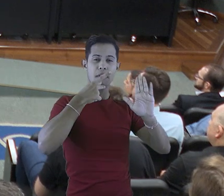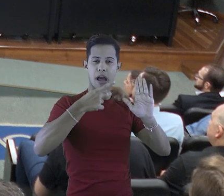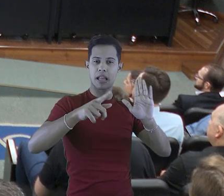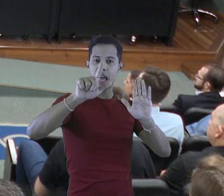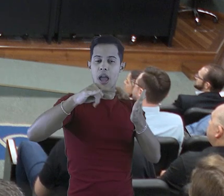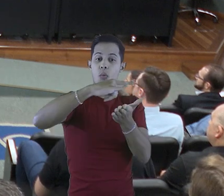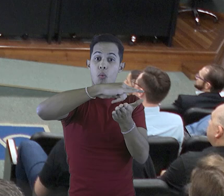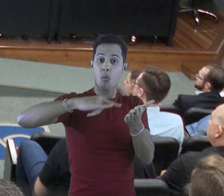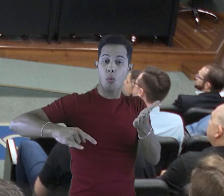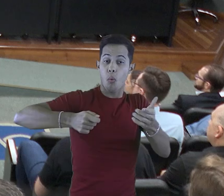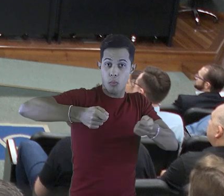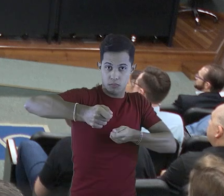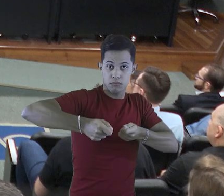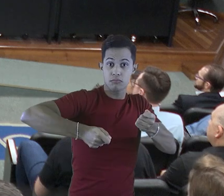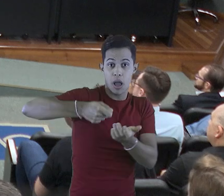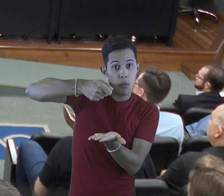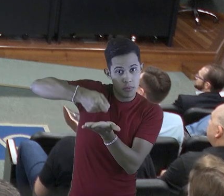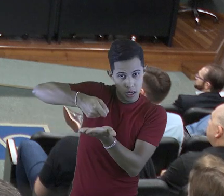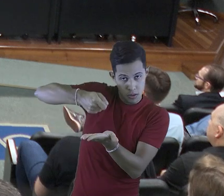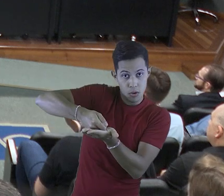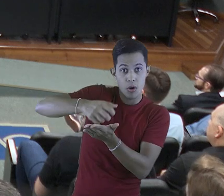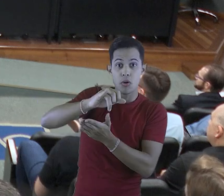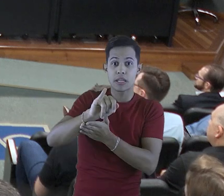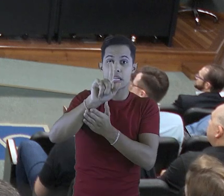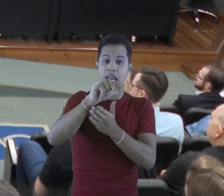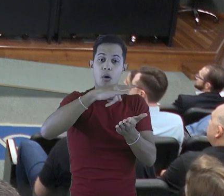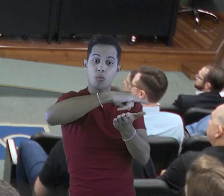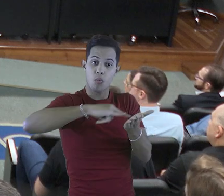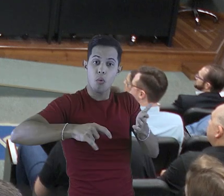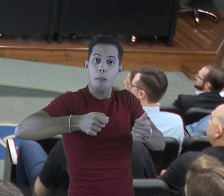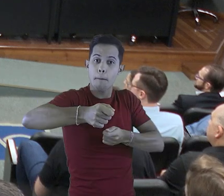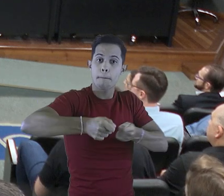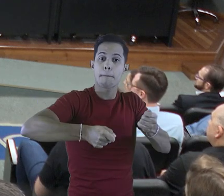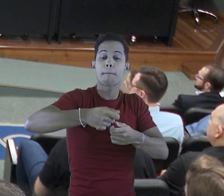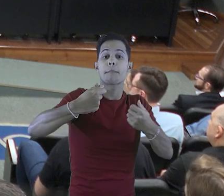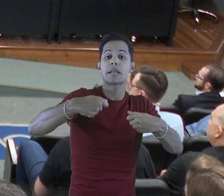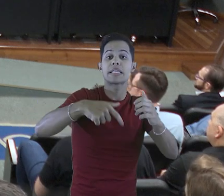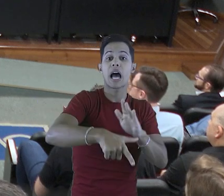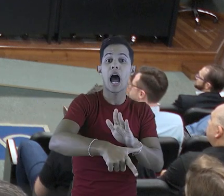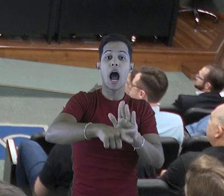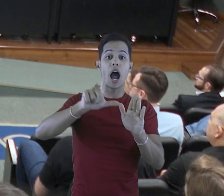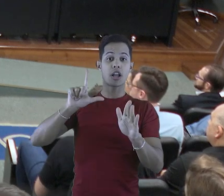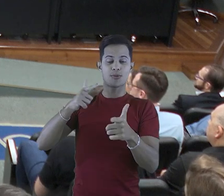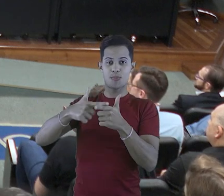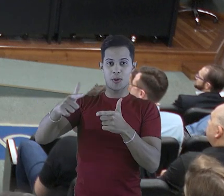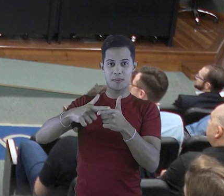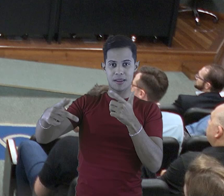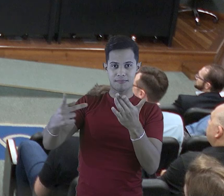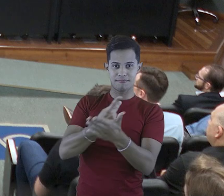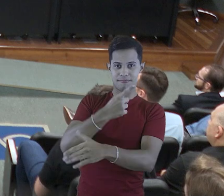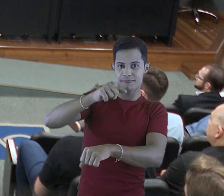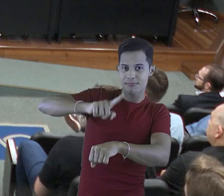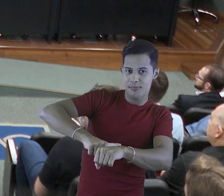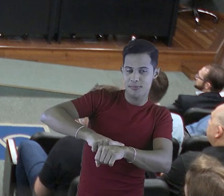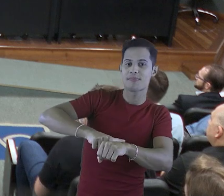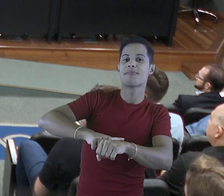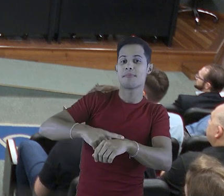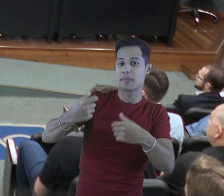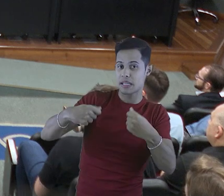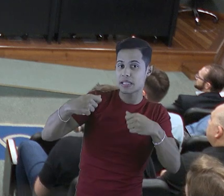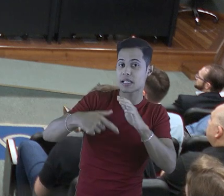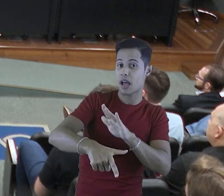documento do controlador, portanto obrigatório, e se é um documento do controlador, você tem que ter antes do problema acontecer, então tem que ser vinculado à sua gestão de risco,